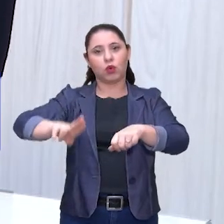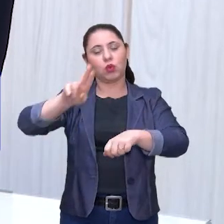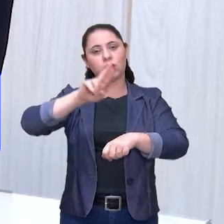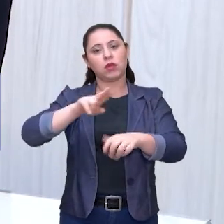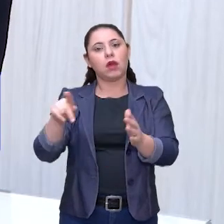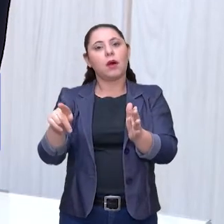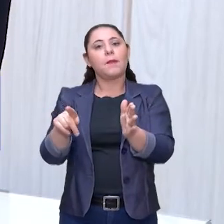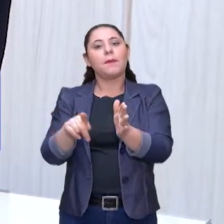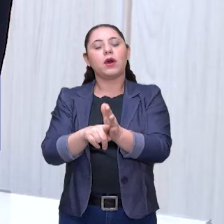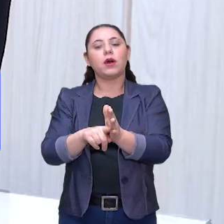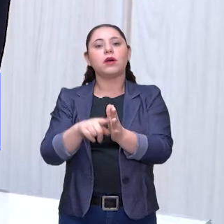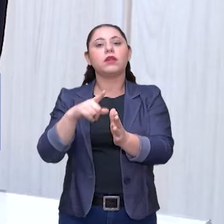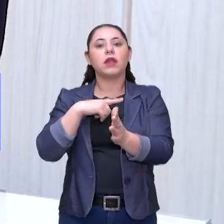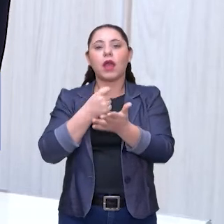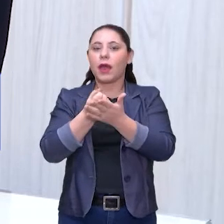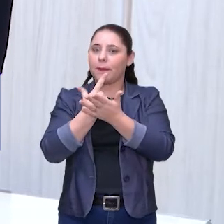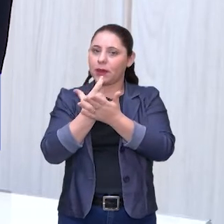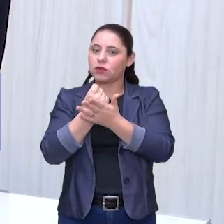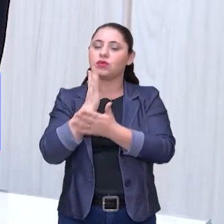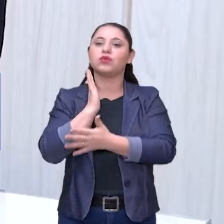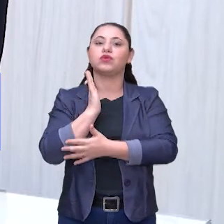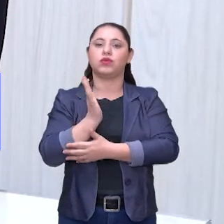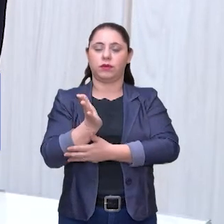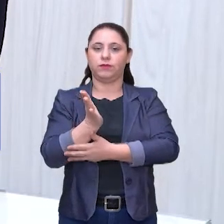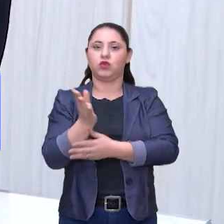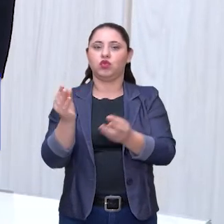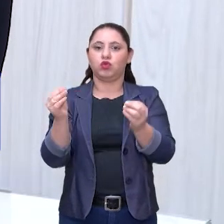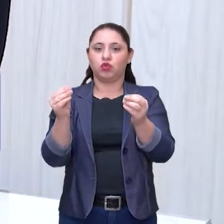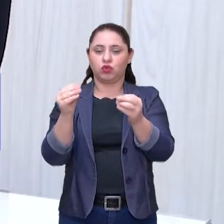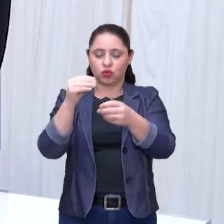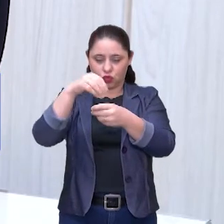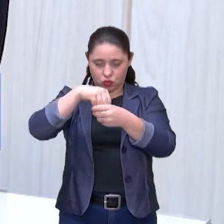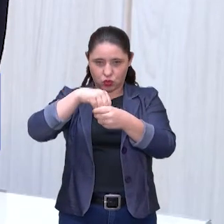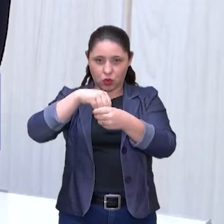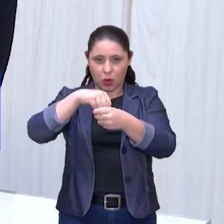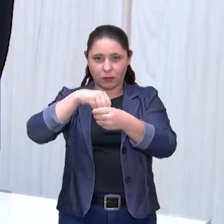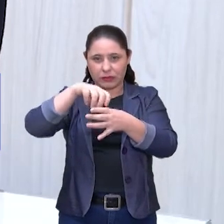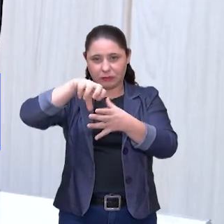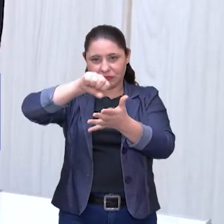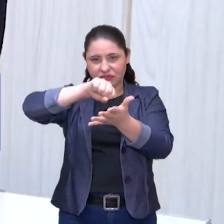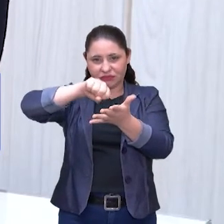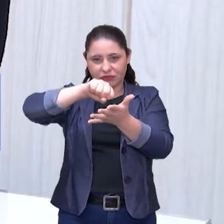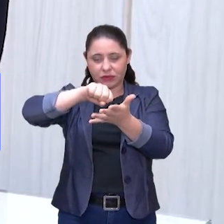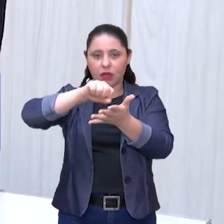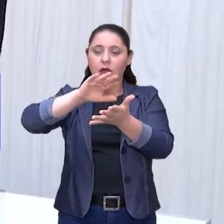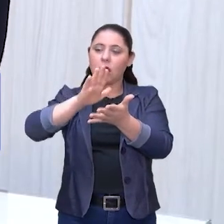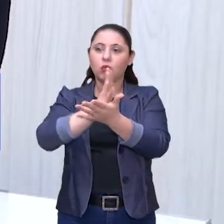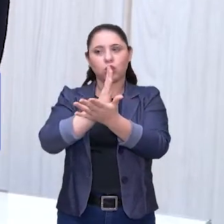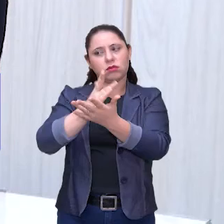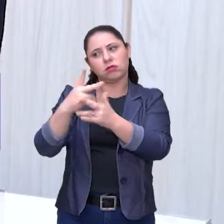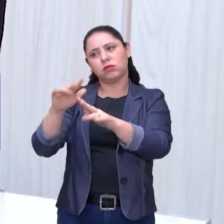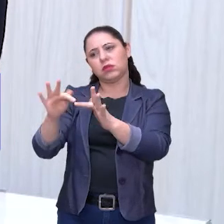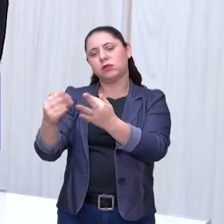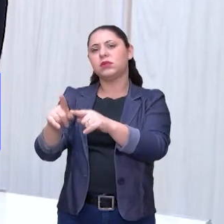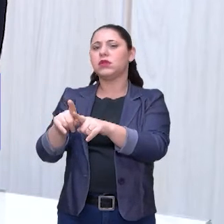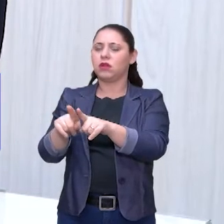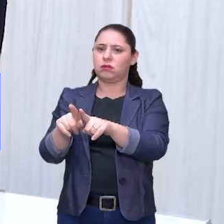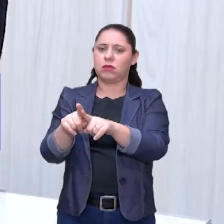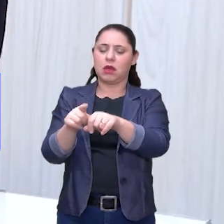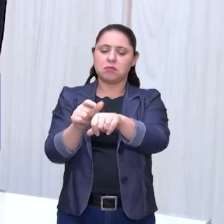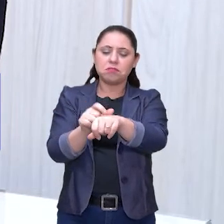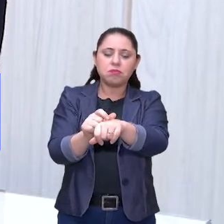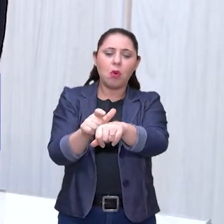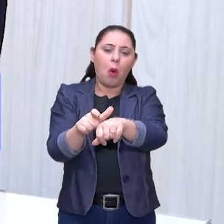exacerbado, a gente vai usar esses hidratantes que têm medicamentos, entendeu? E para outros não, né? A gente usa os